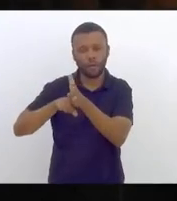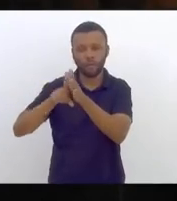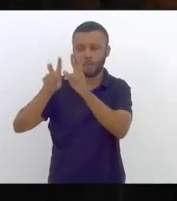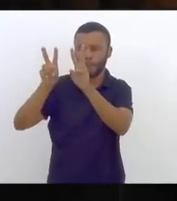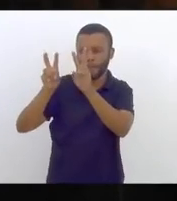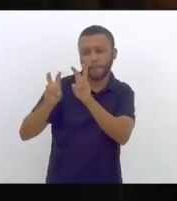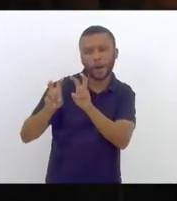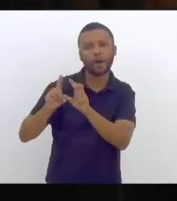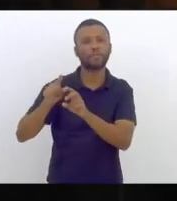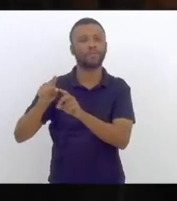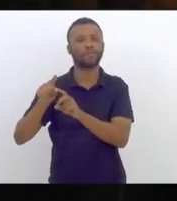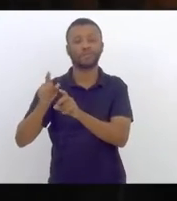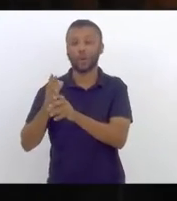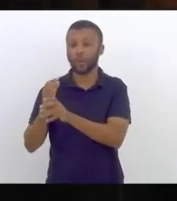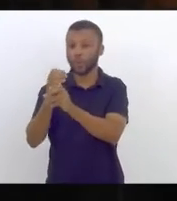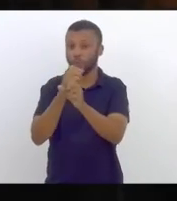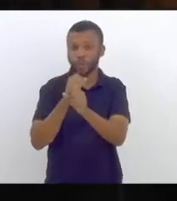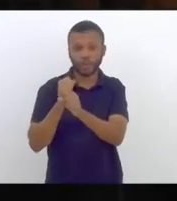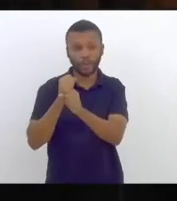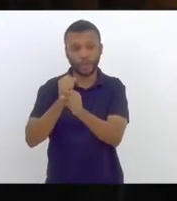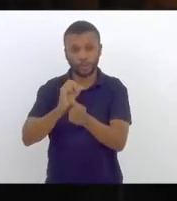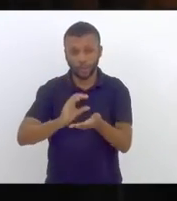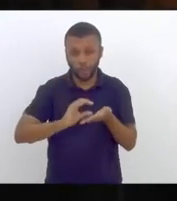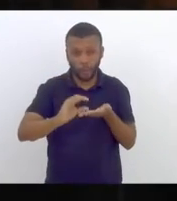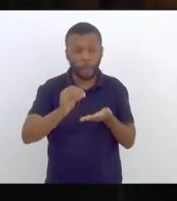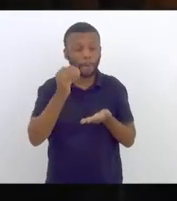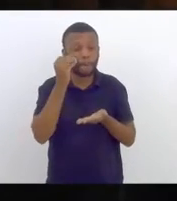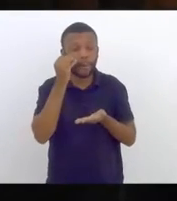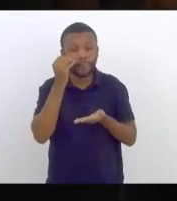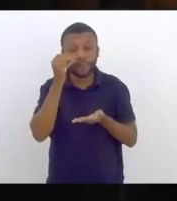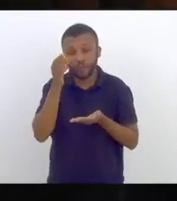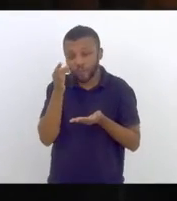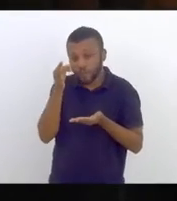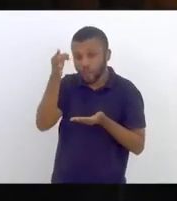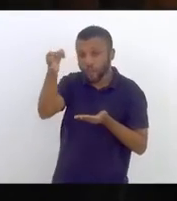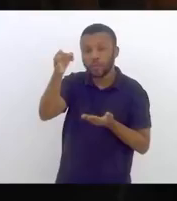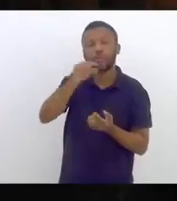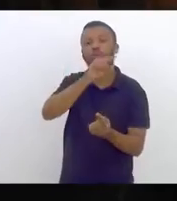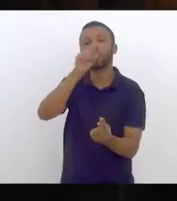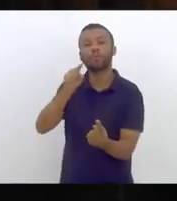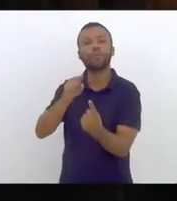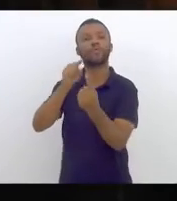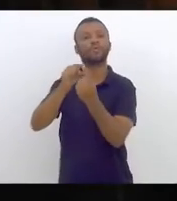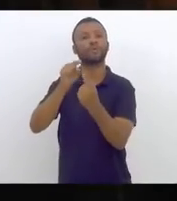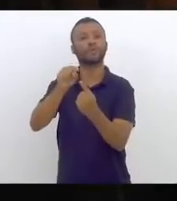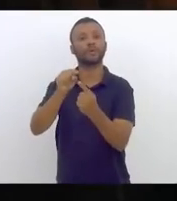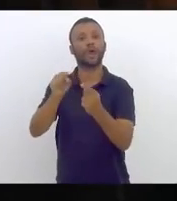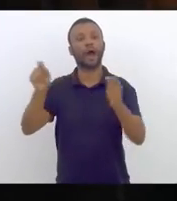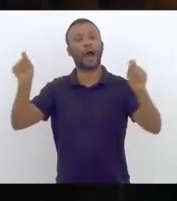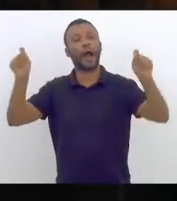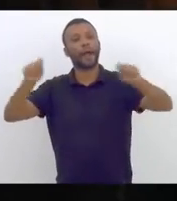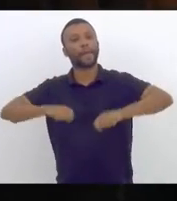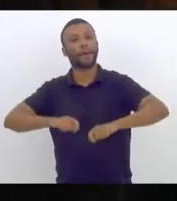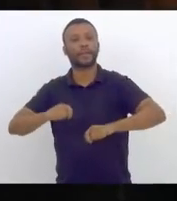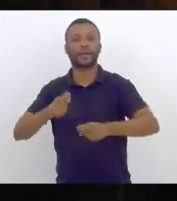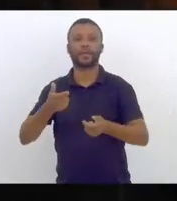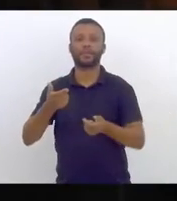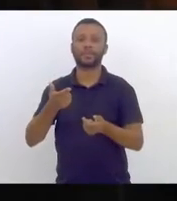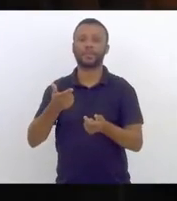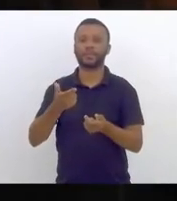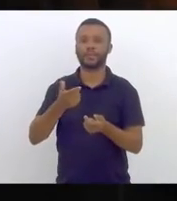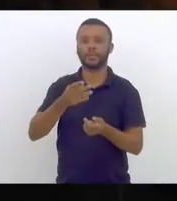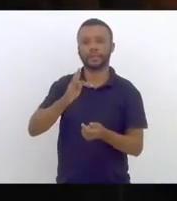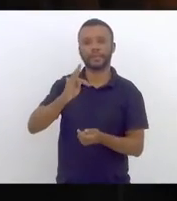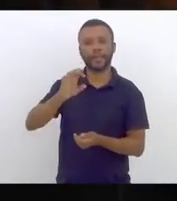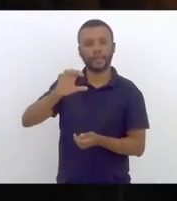tem orçamento público previsto para que toda a capacidade técnica pudesse